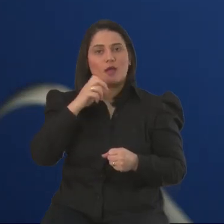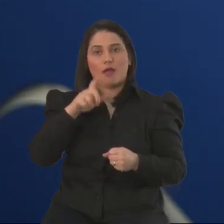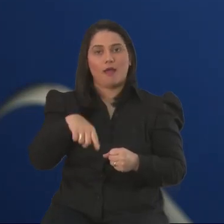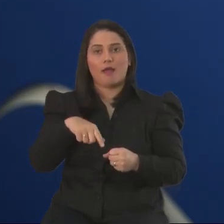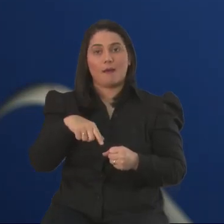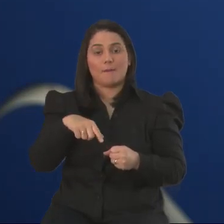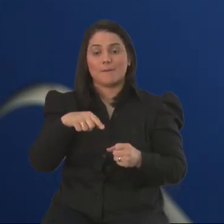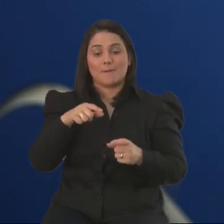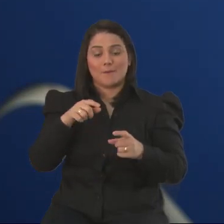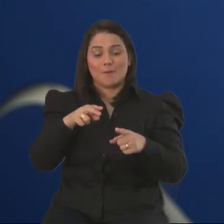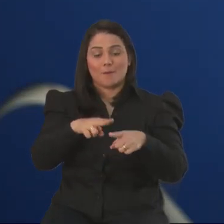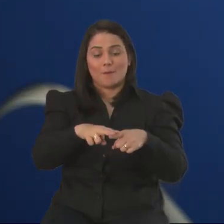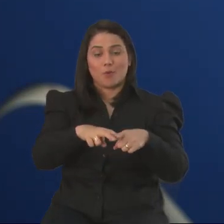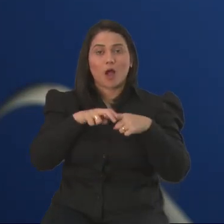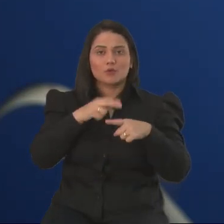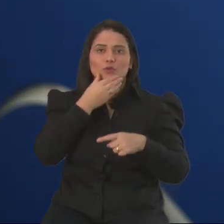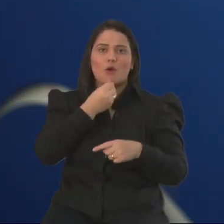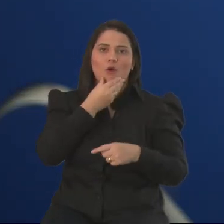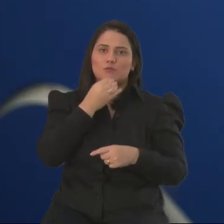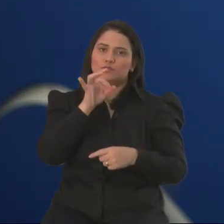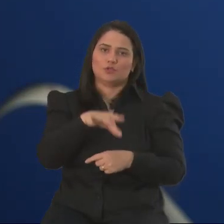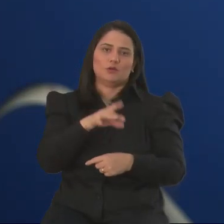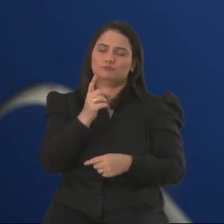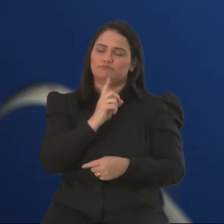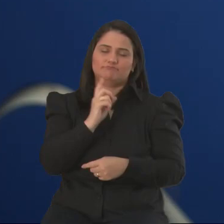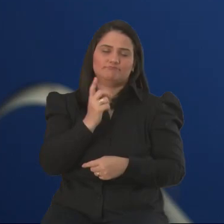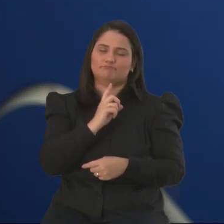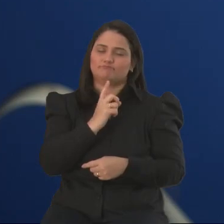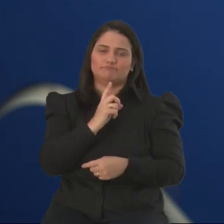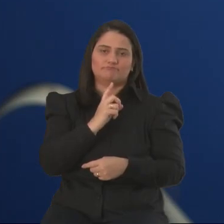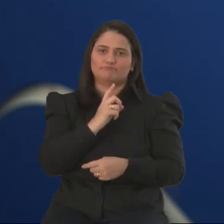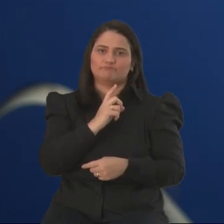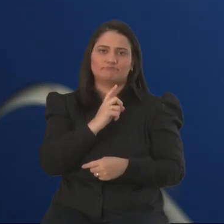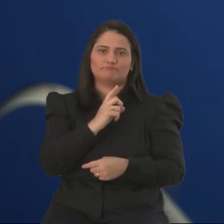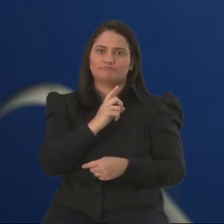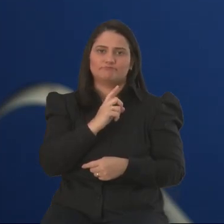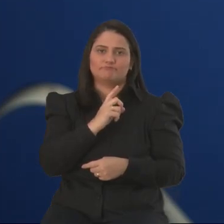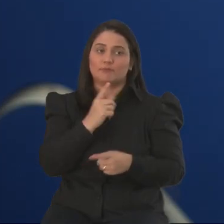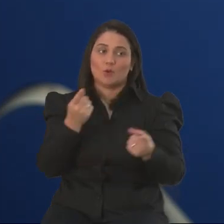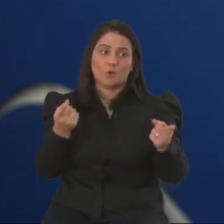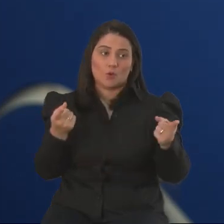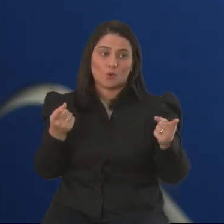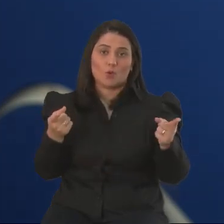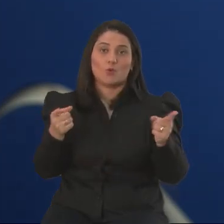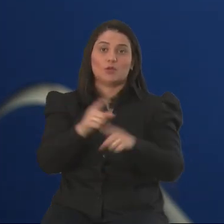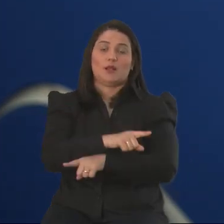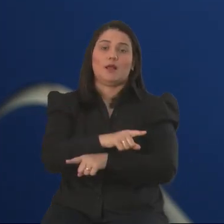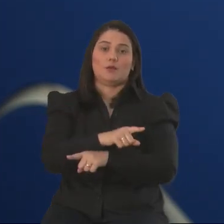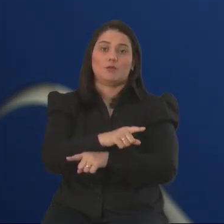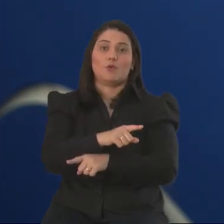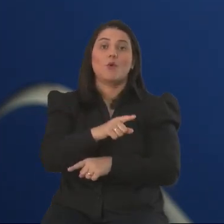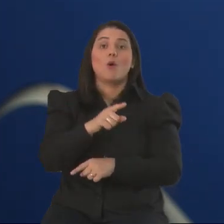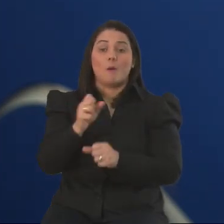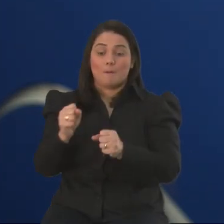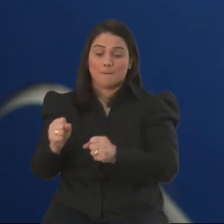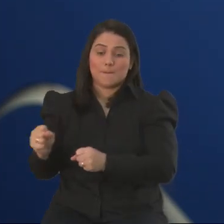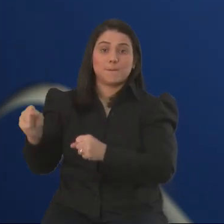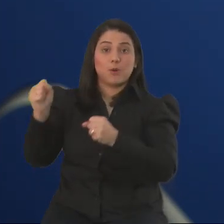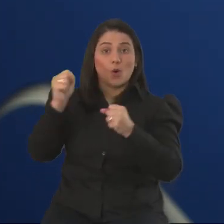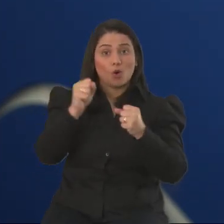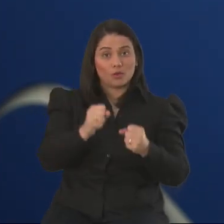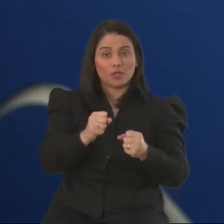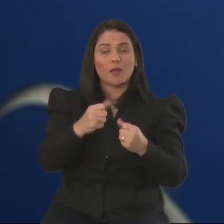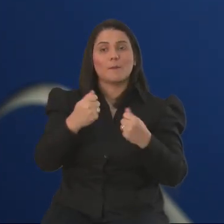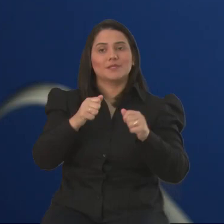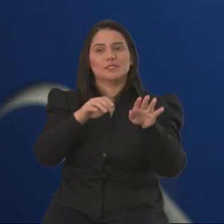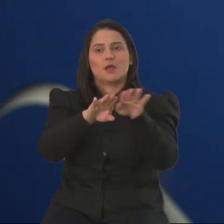caracteristicamente masculino. Ao contrário, o poder deve ser exercido igualmente por